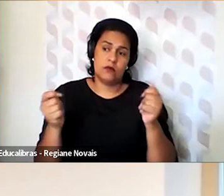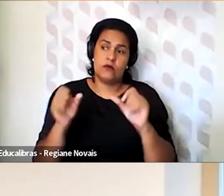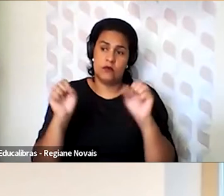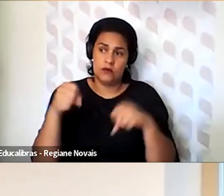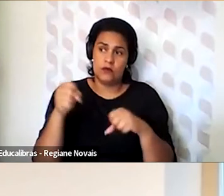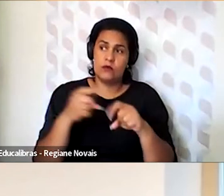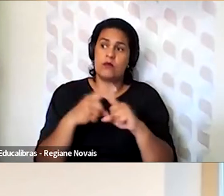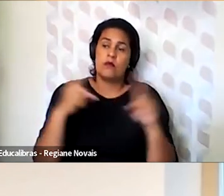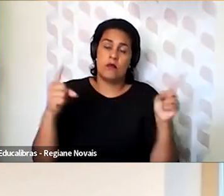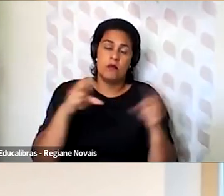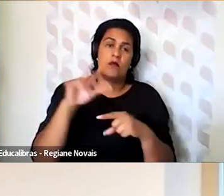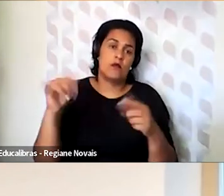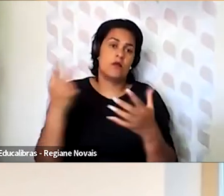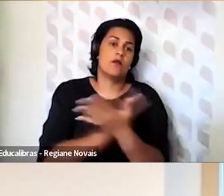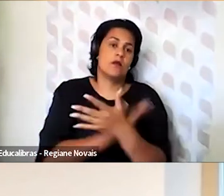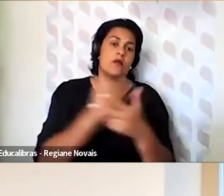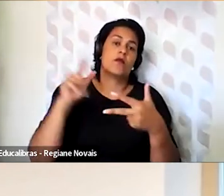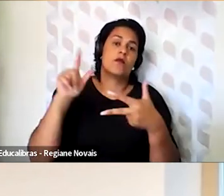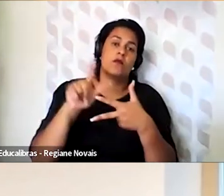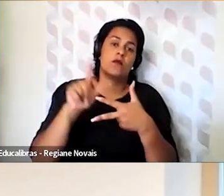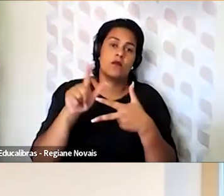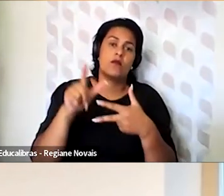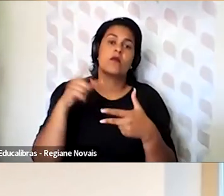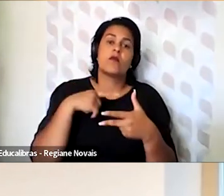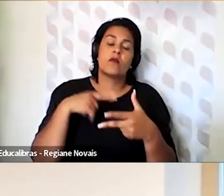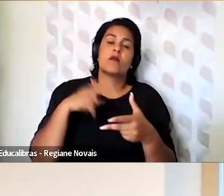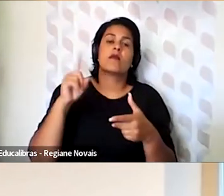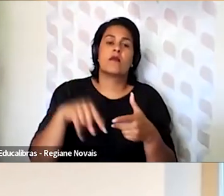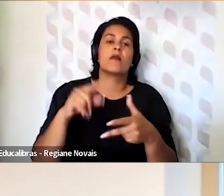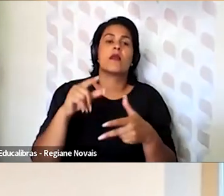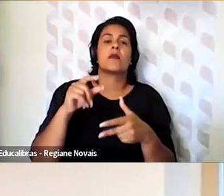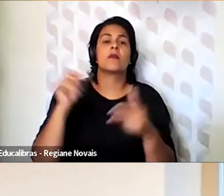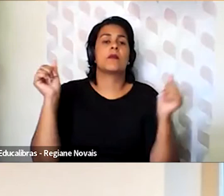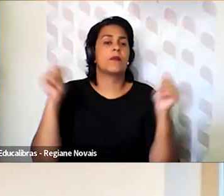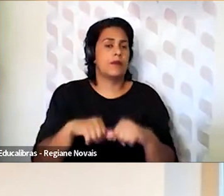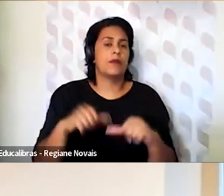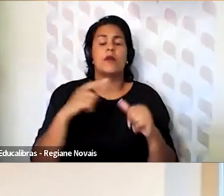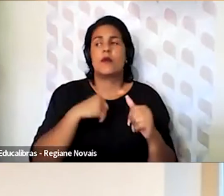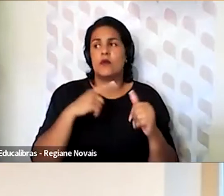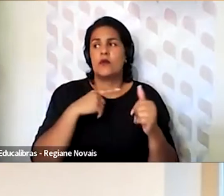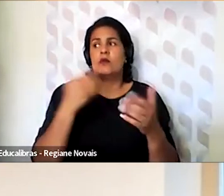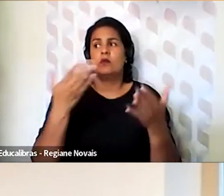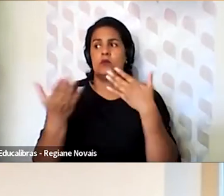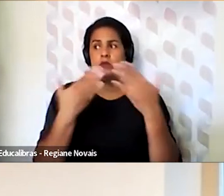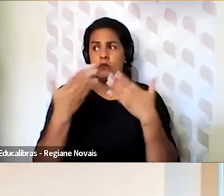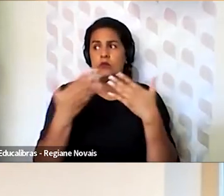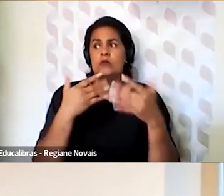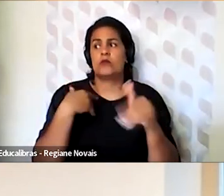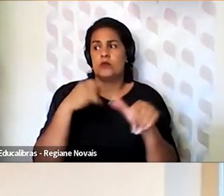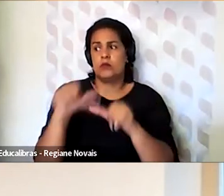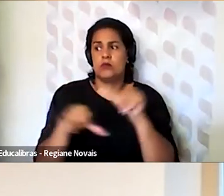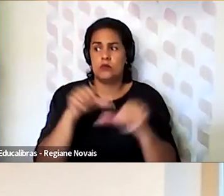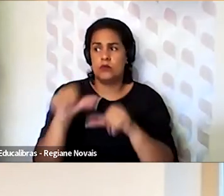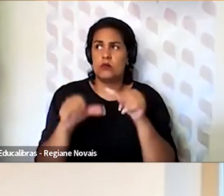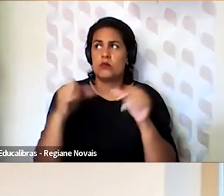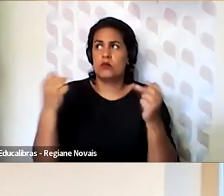legislativo, porque nós vemos que no legislativo, onde houve uma mudança de poder, e